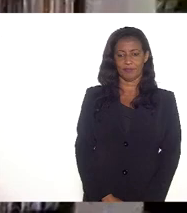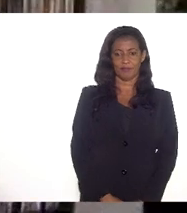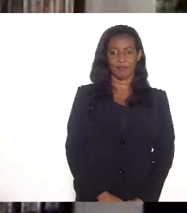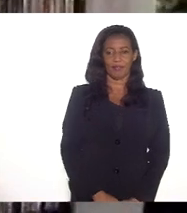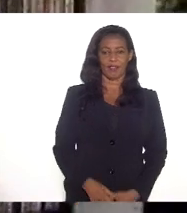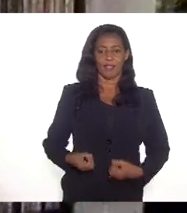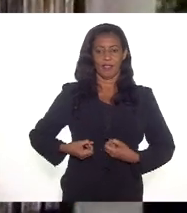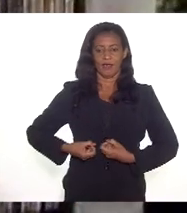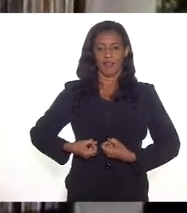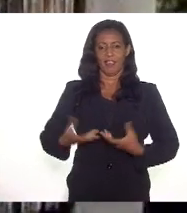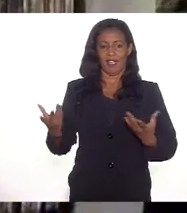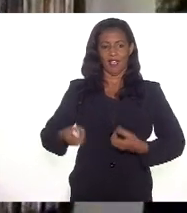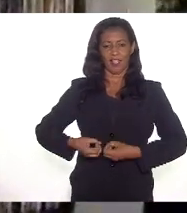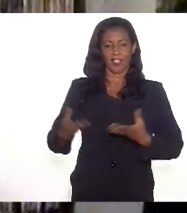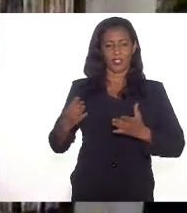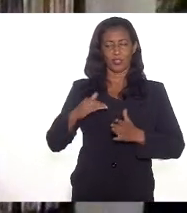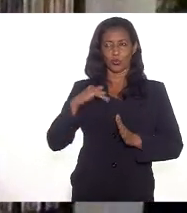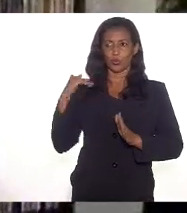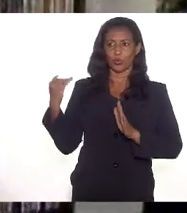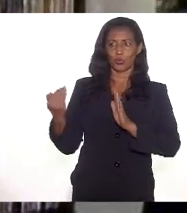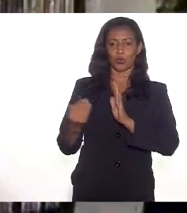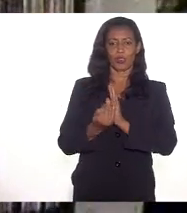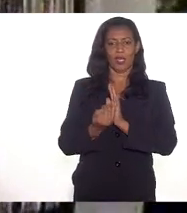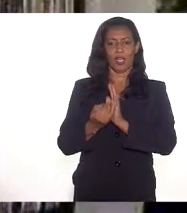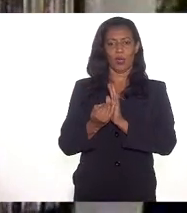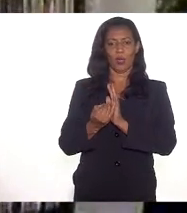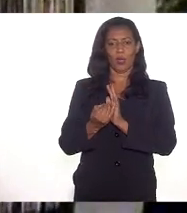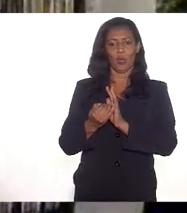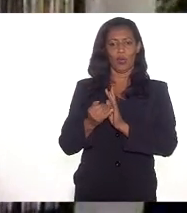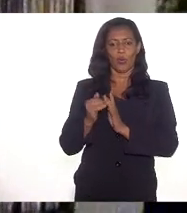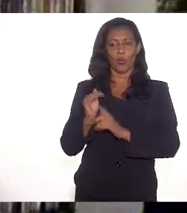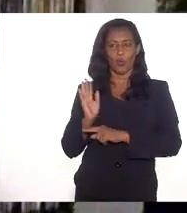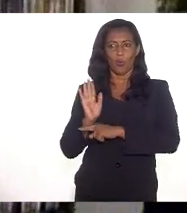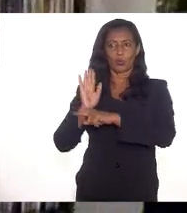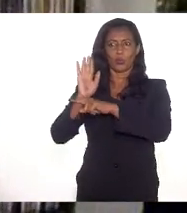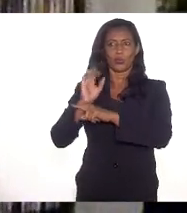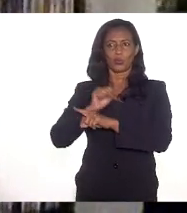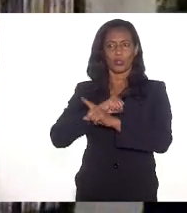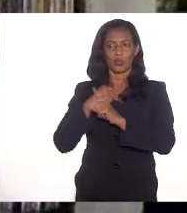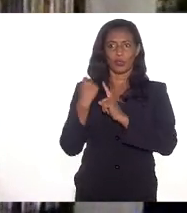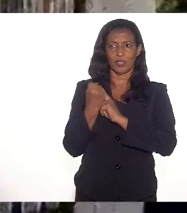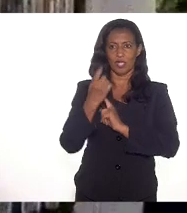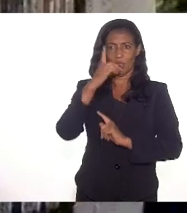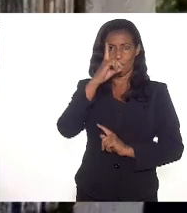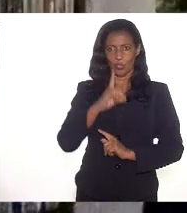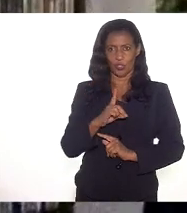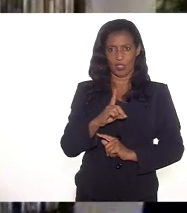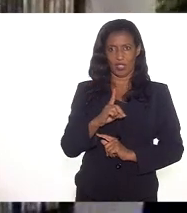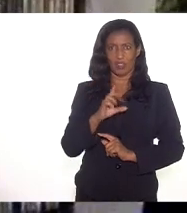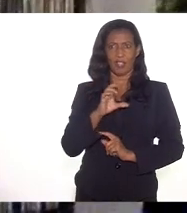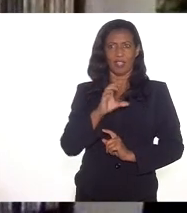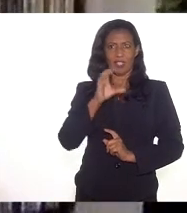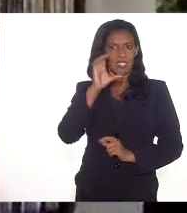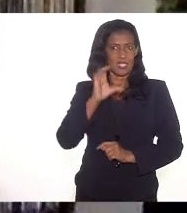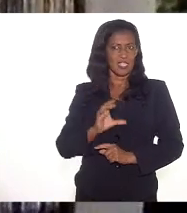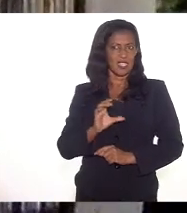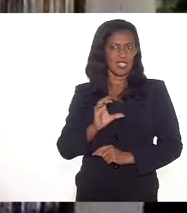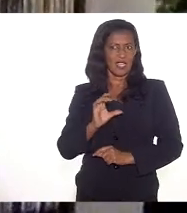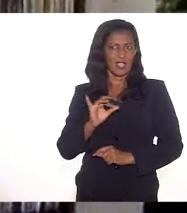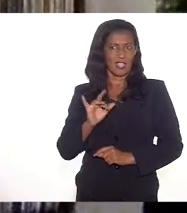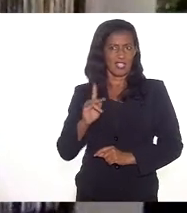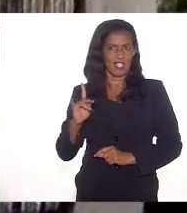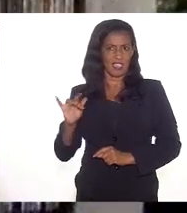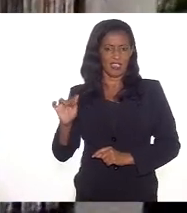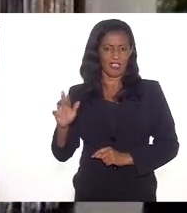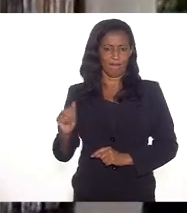Gastos totais com assistência social e direito à cidadania. Duas funções no orçamento. Cerca